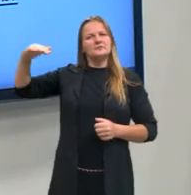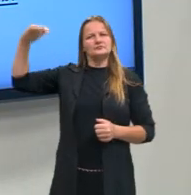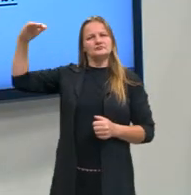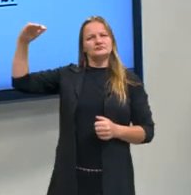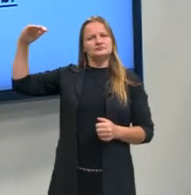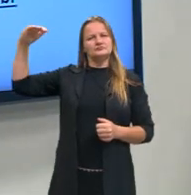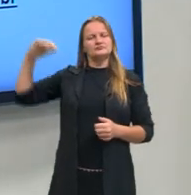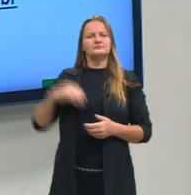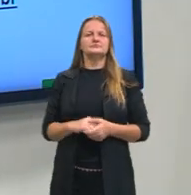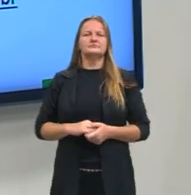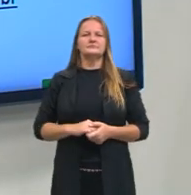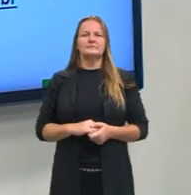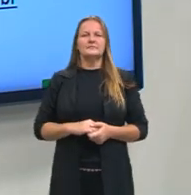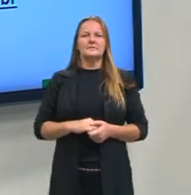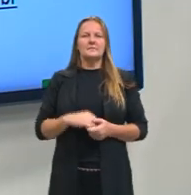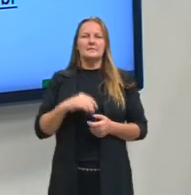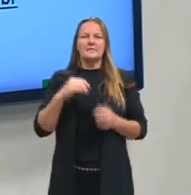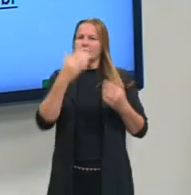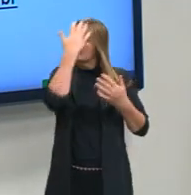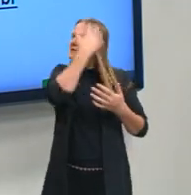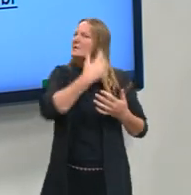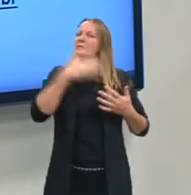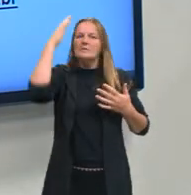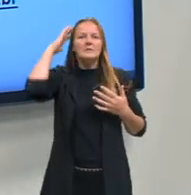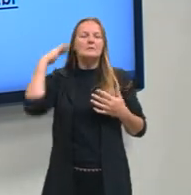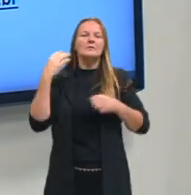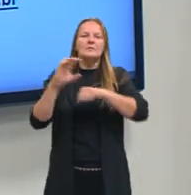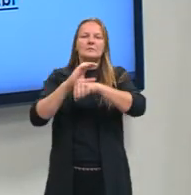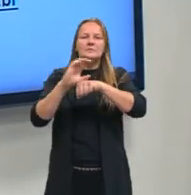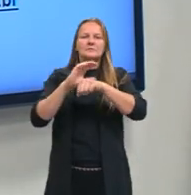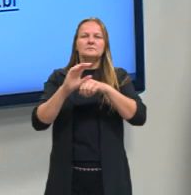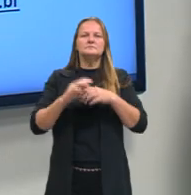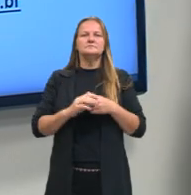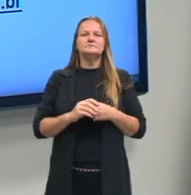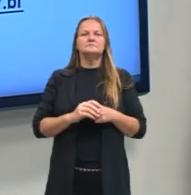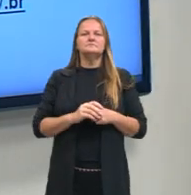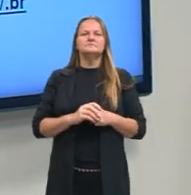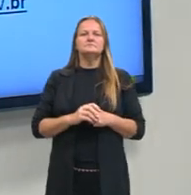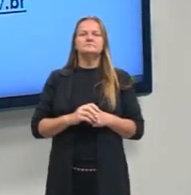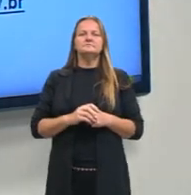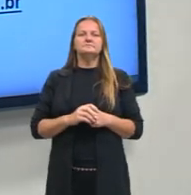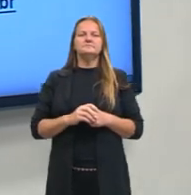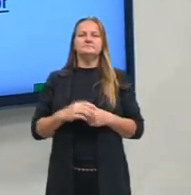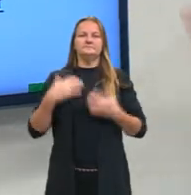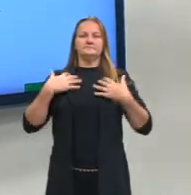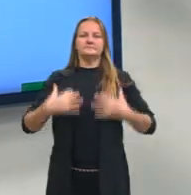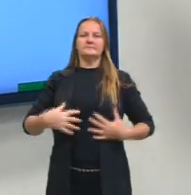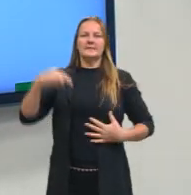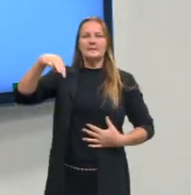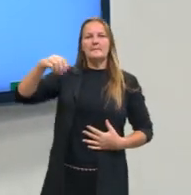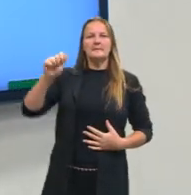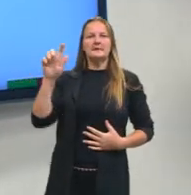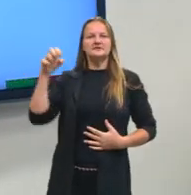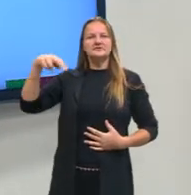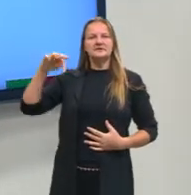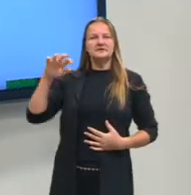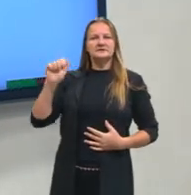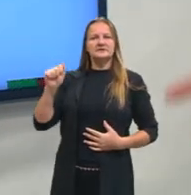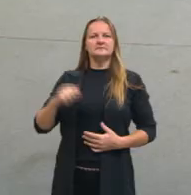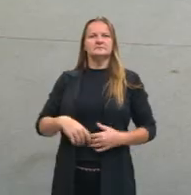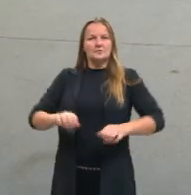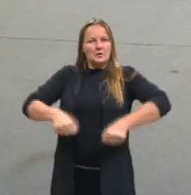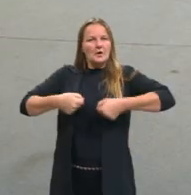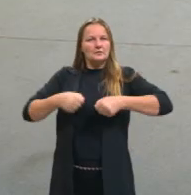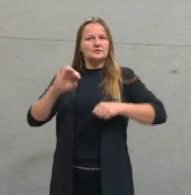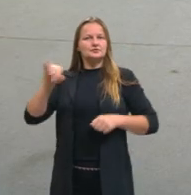tem cabelos e olhos castanhos usa uma camiseta Magenta uma calça jeans atrás de mim tem um